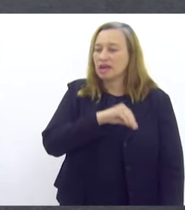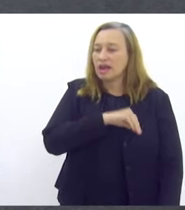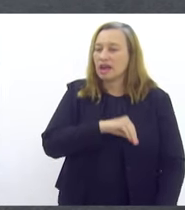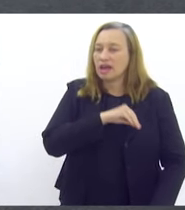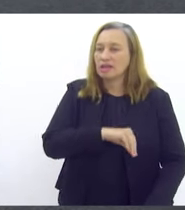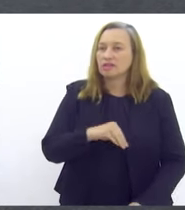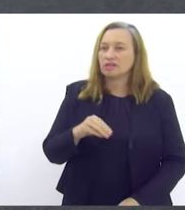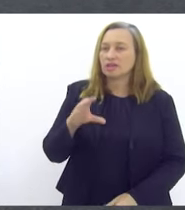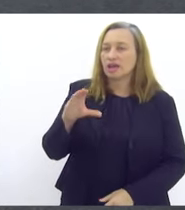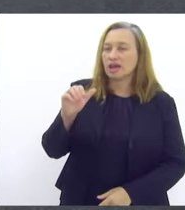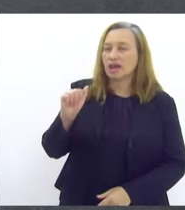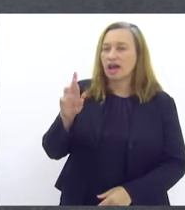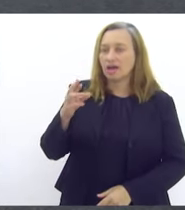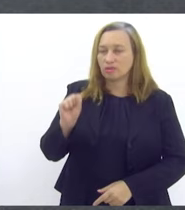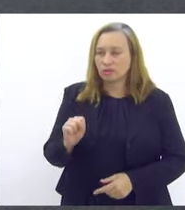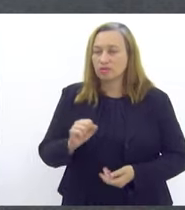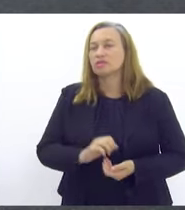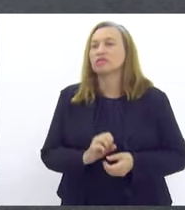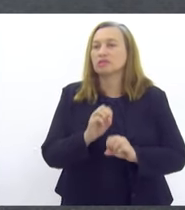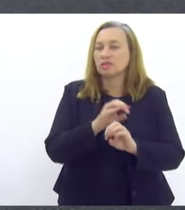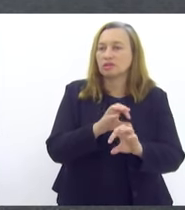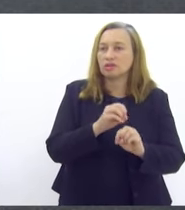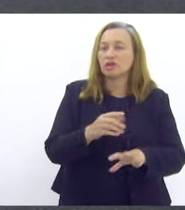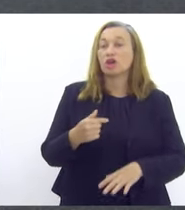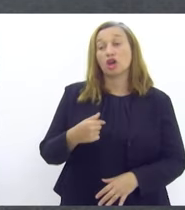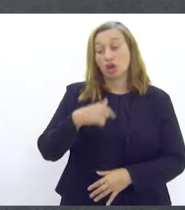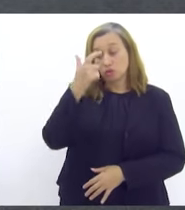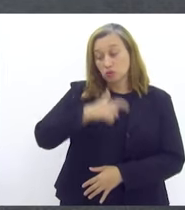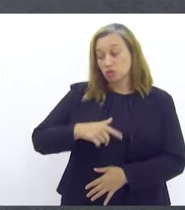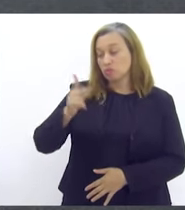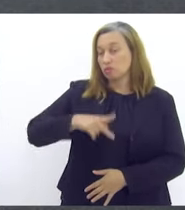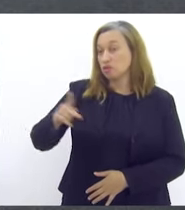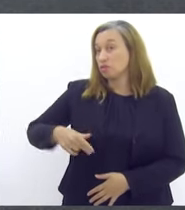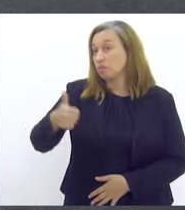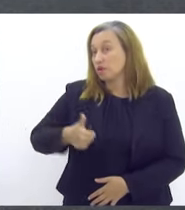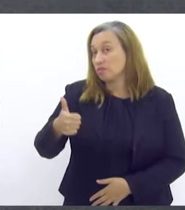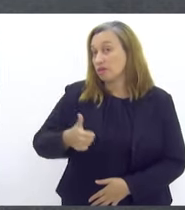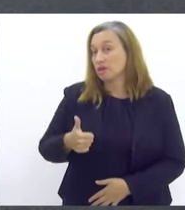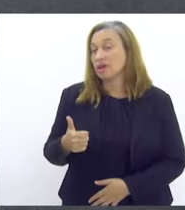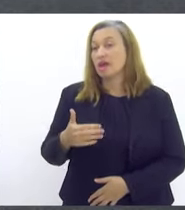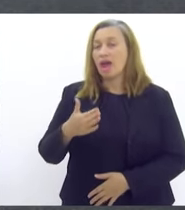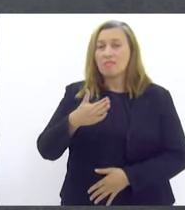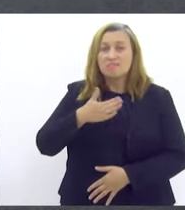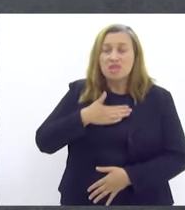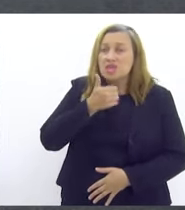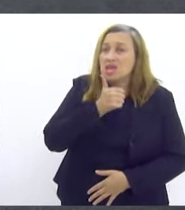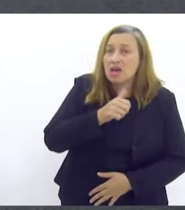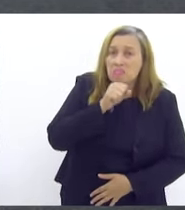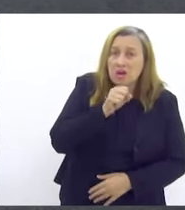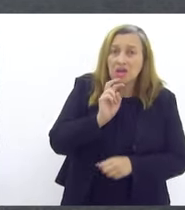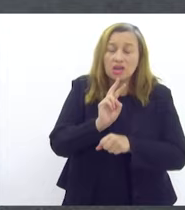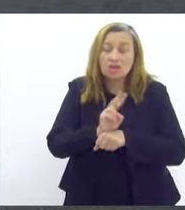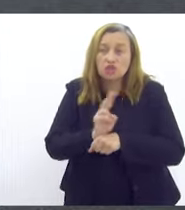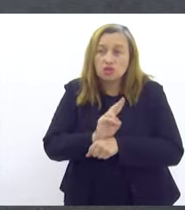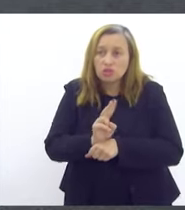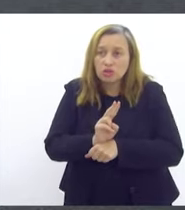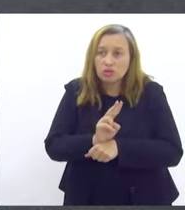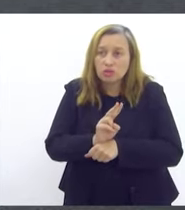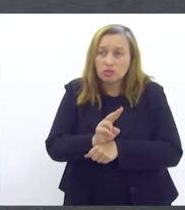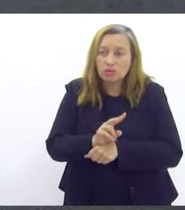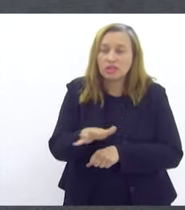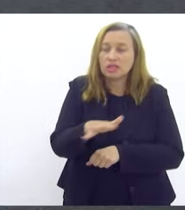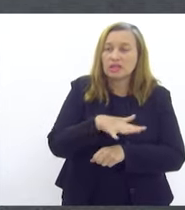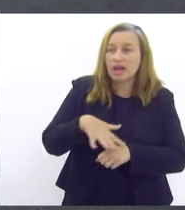com muita tranquilidade, porque, primeiro, sou professor e, segundo, o cargo da minha mãe, que é uma inspetora da Rede Municipal de